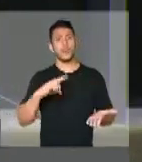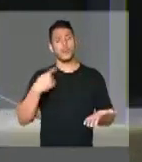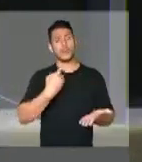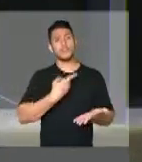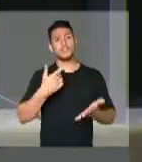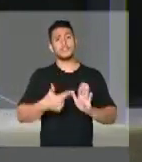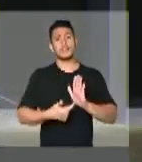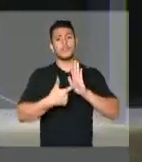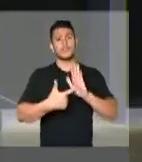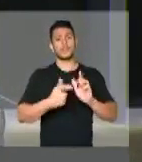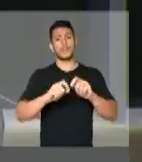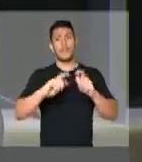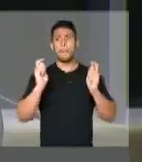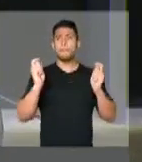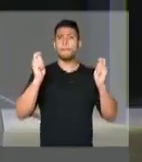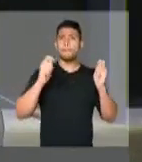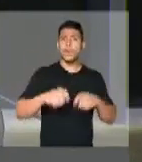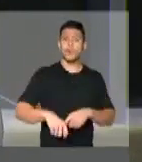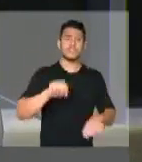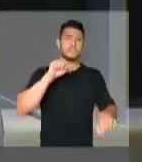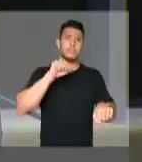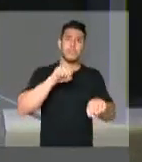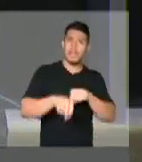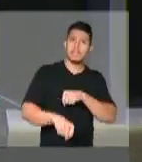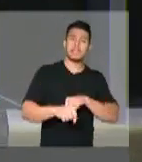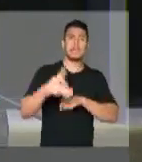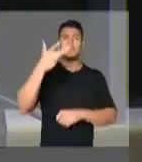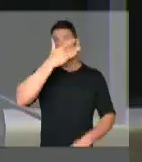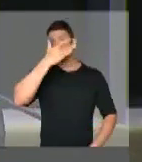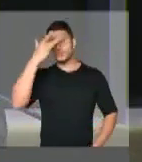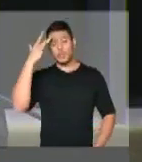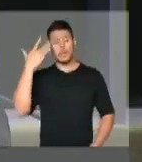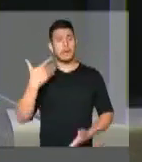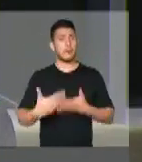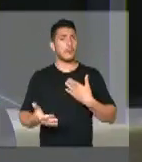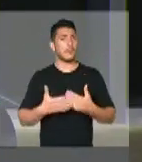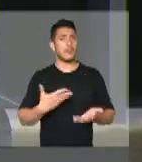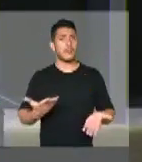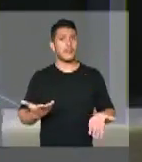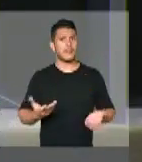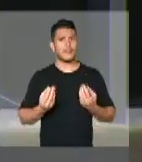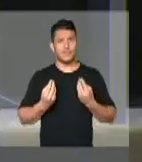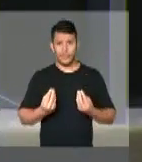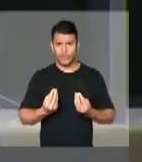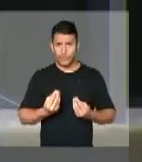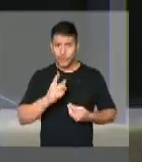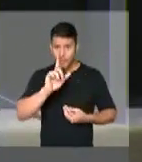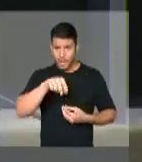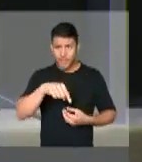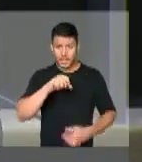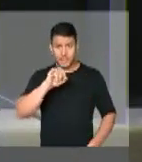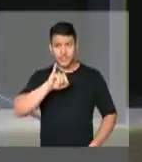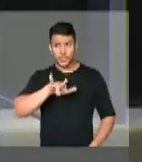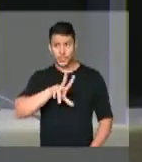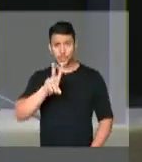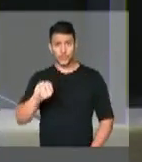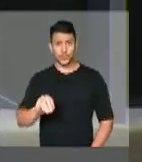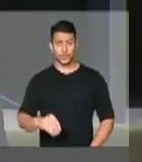possível um grupo político matar alguém para fazer política em pleno século